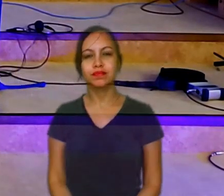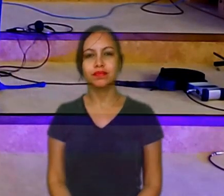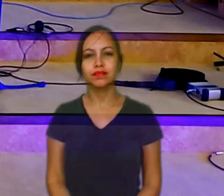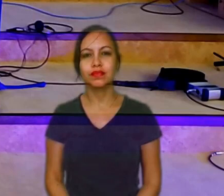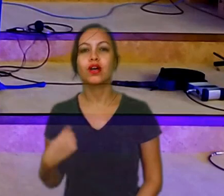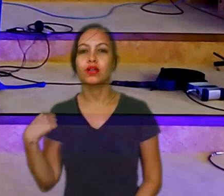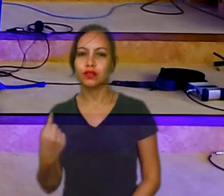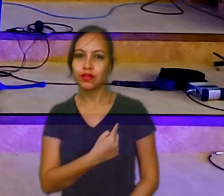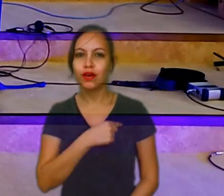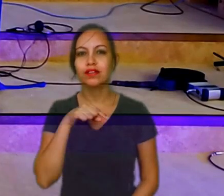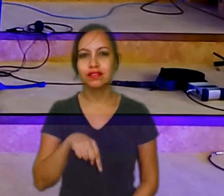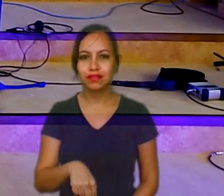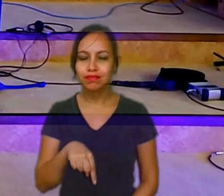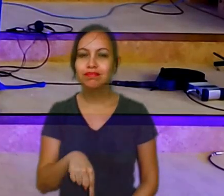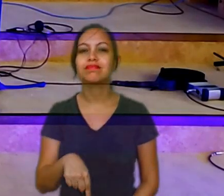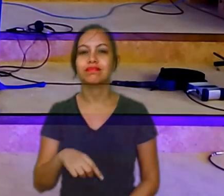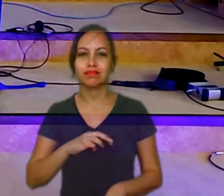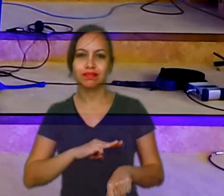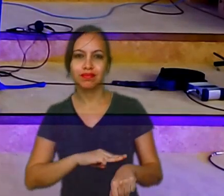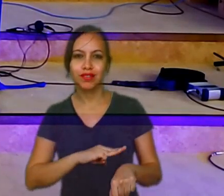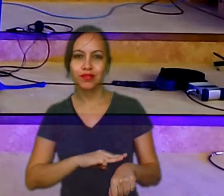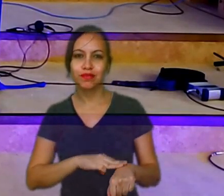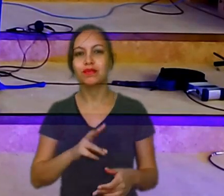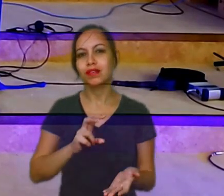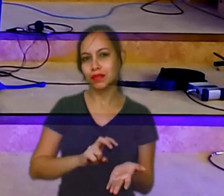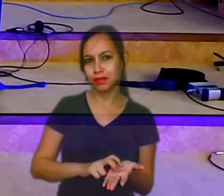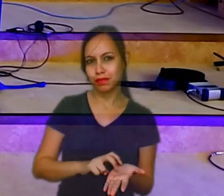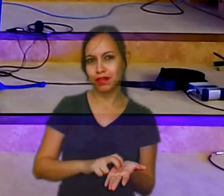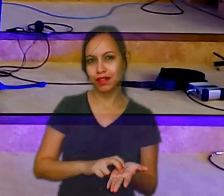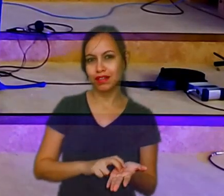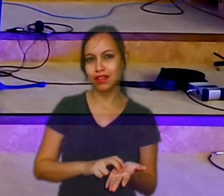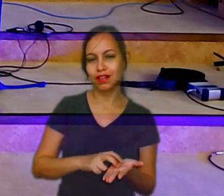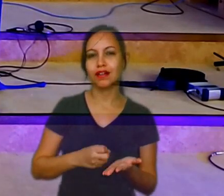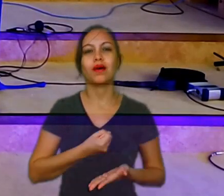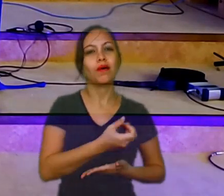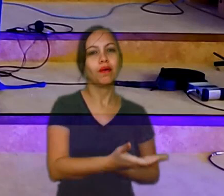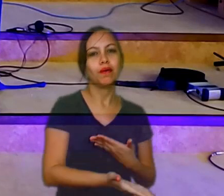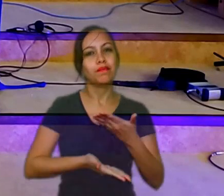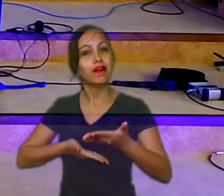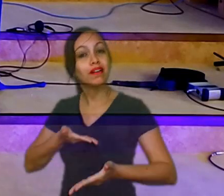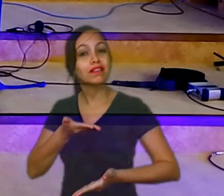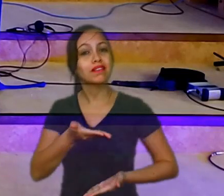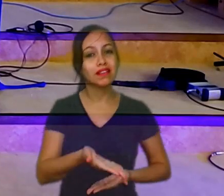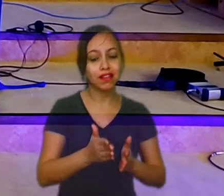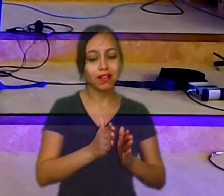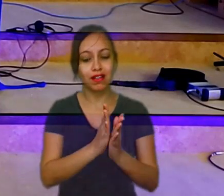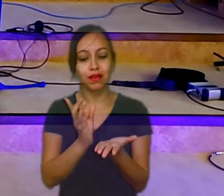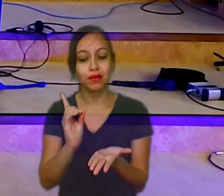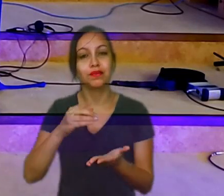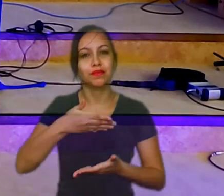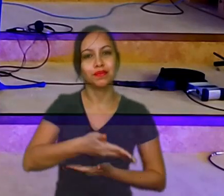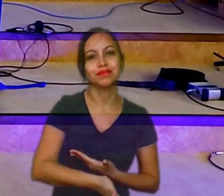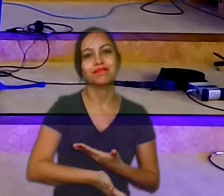estar aqui neste momento, nessa manhã, compartilhando um pouco a palavra de